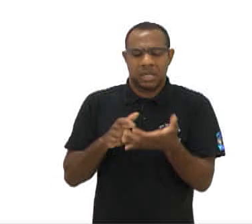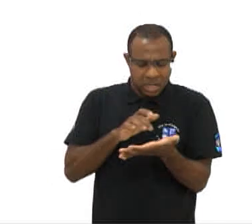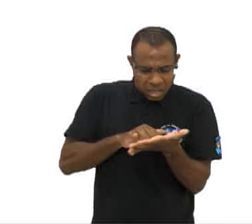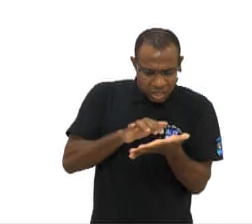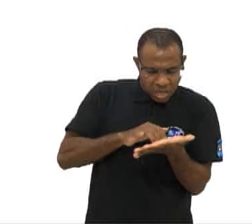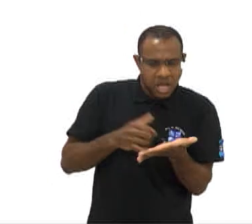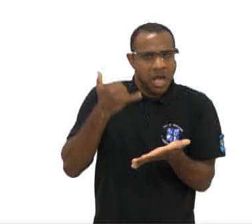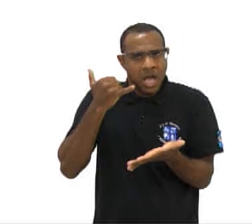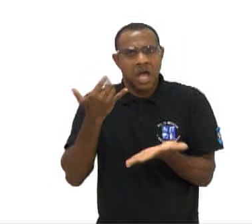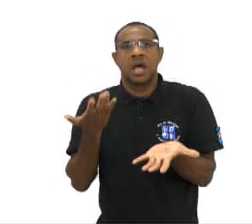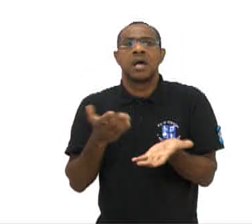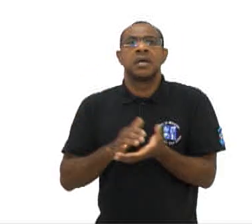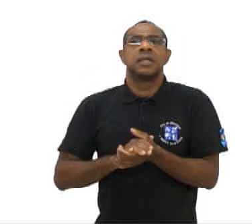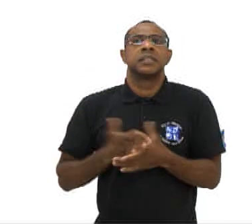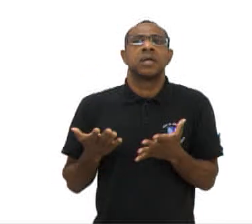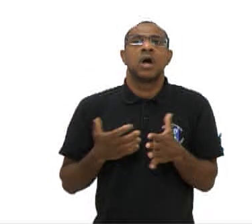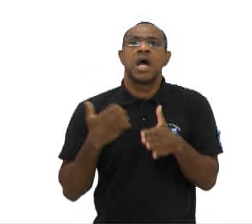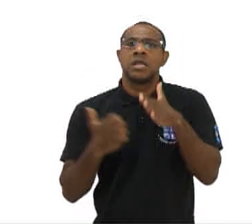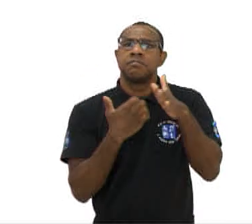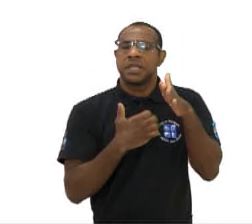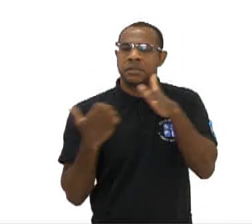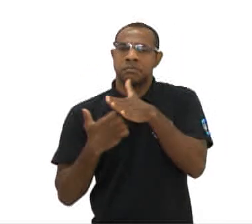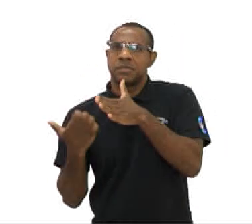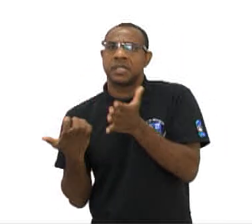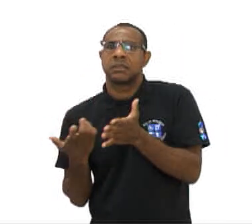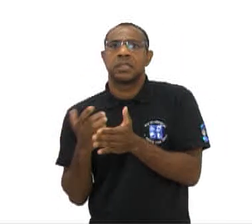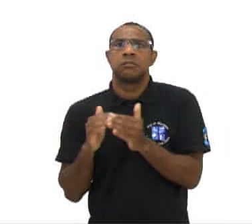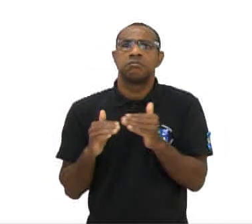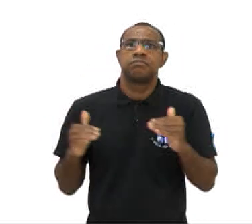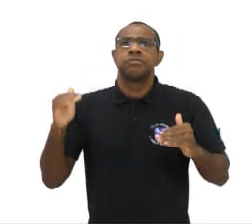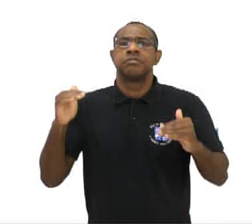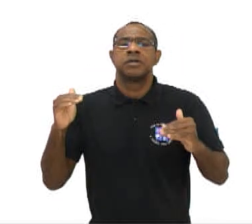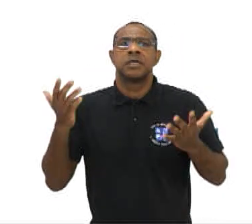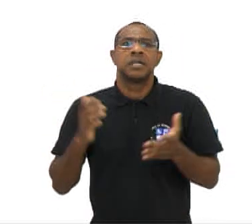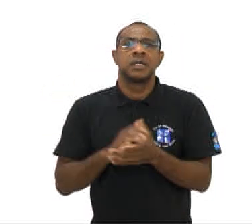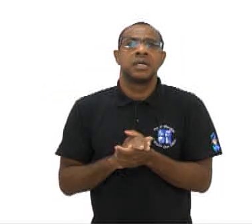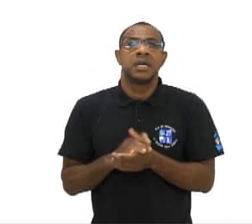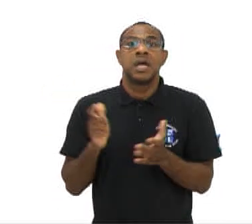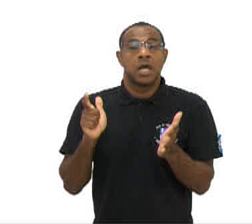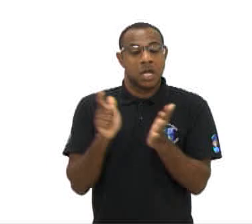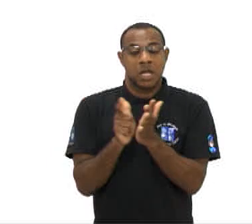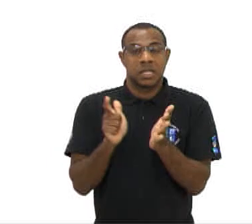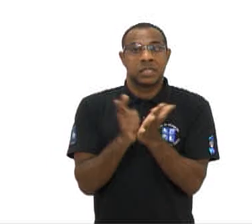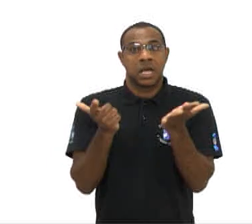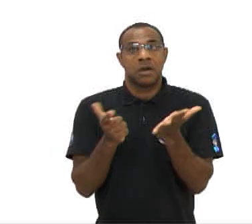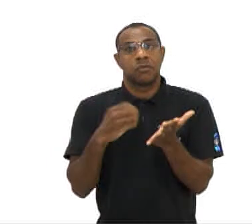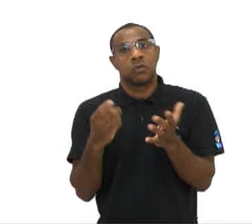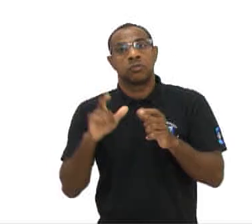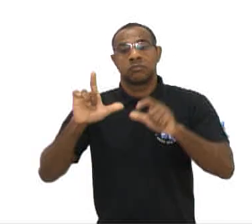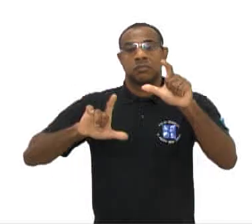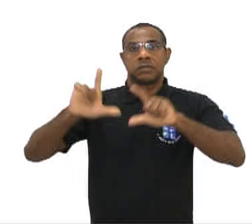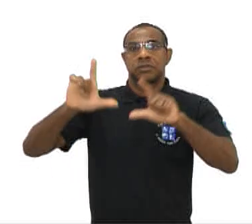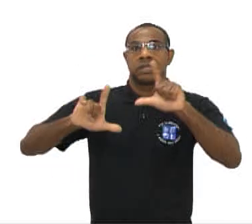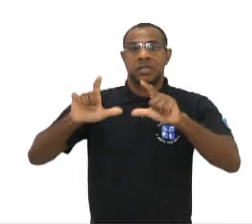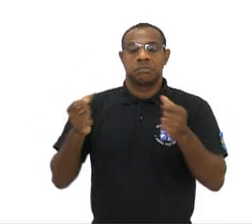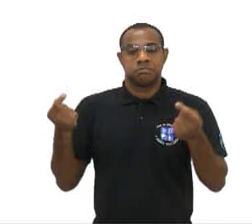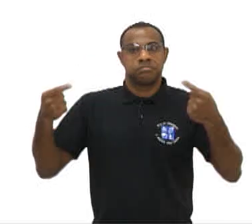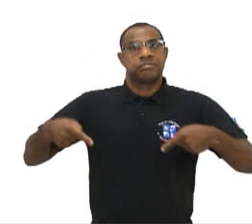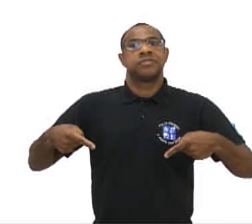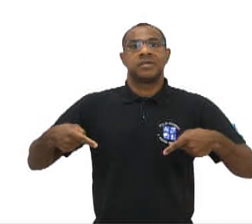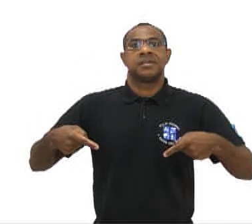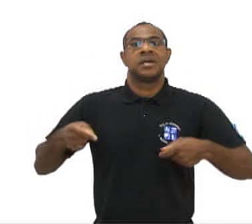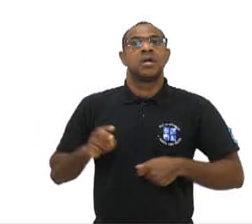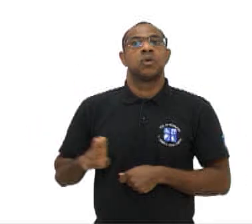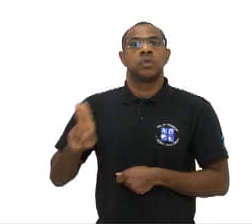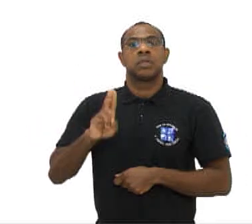a concorrência se tornou desigual, salvo quando os jornais e TVs competem entre si